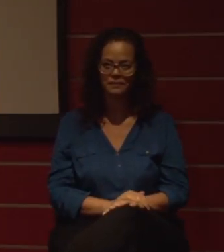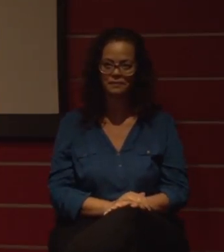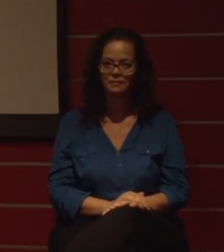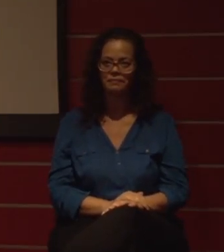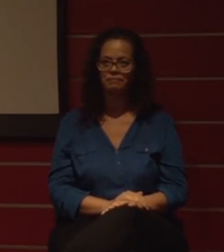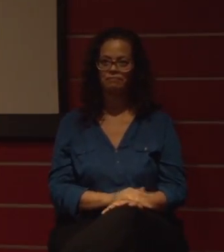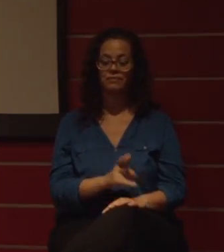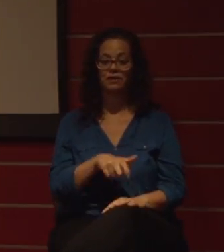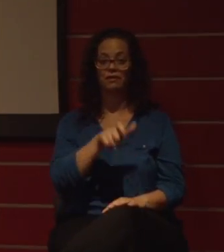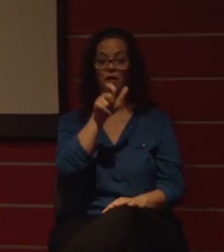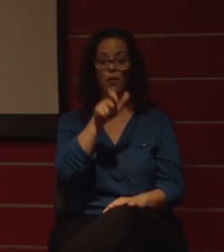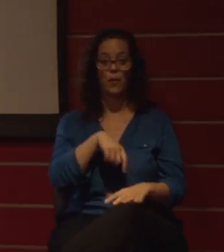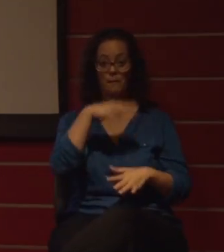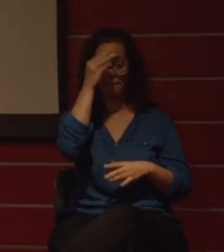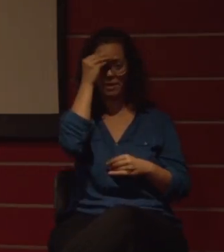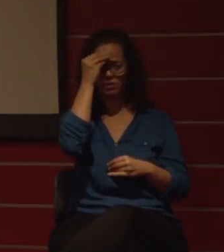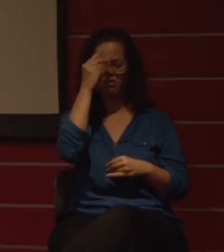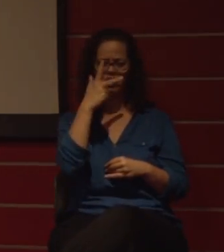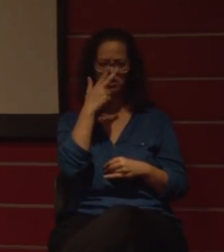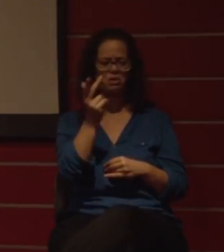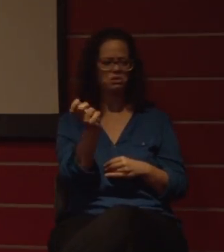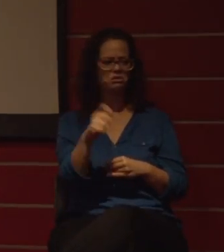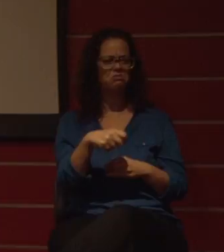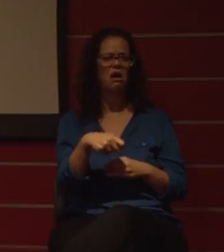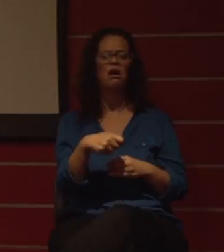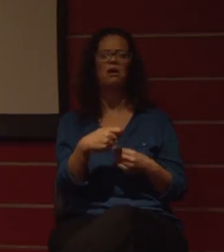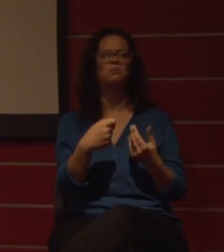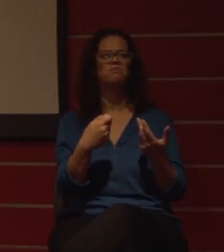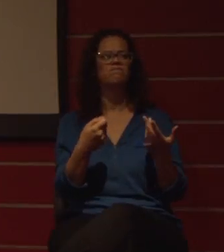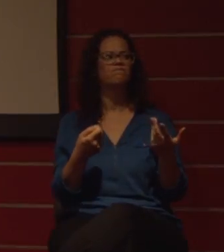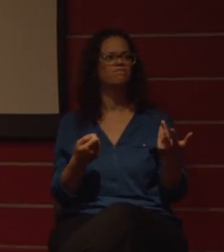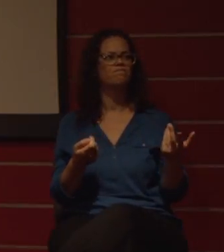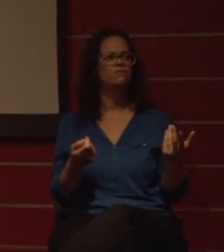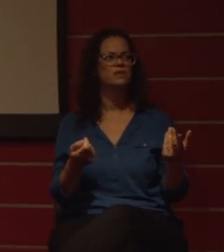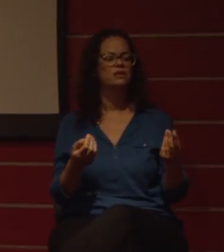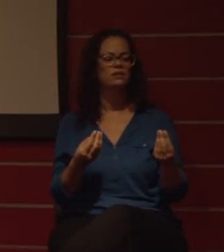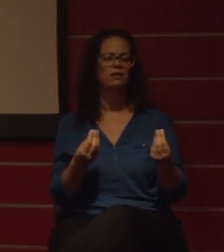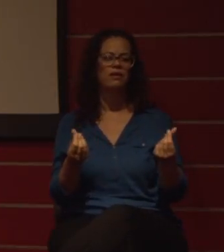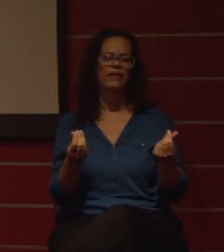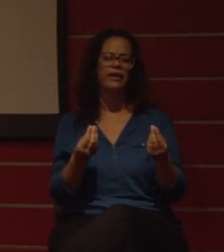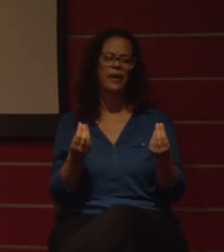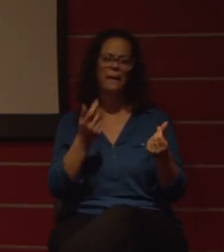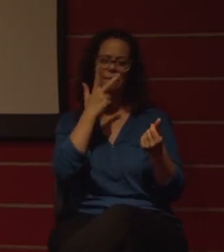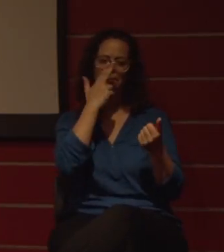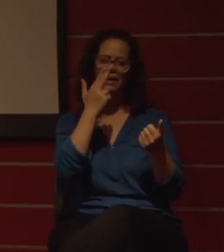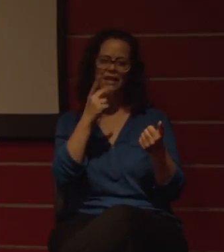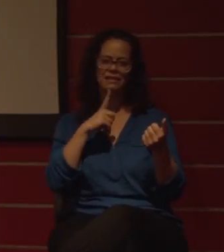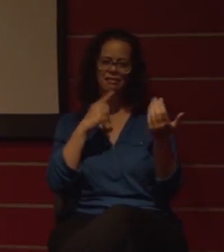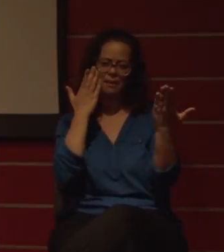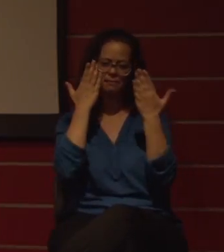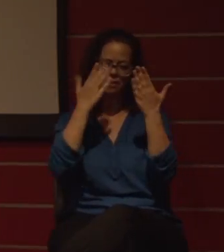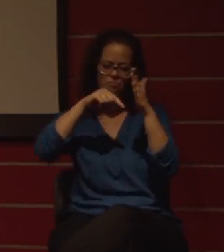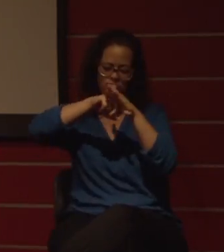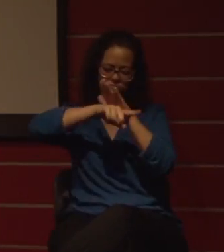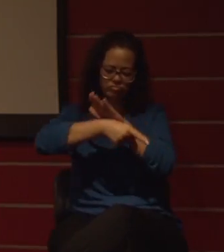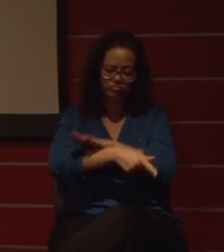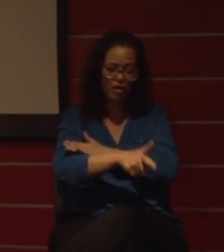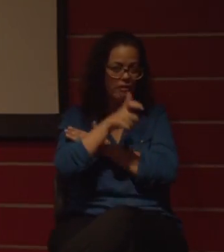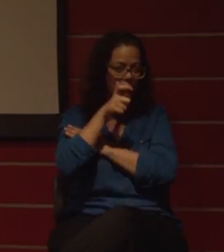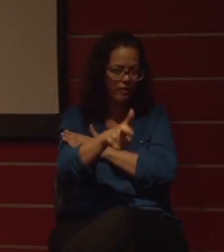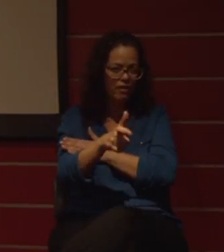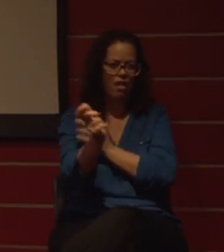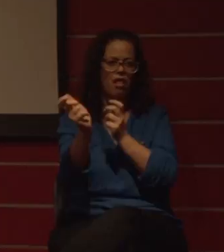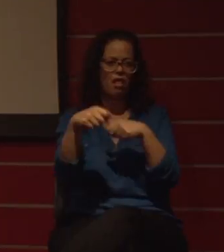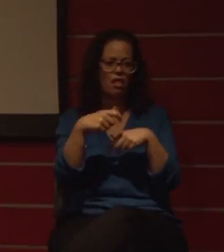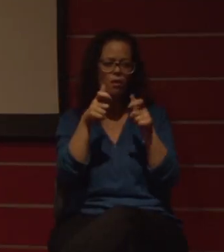um personagem que eu acho que desenvolve uma há há um aprofundamento psicológico interessante ali que vale a